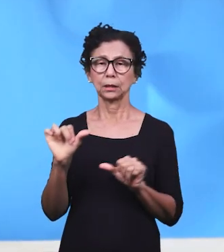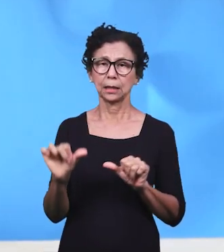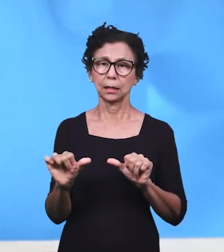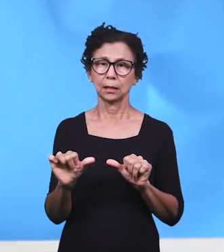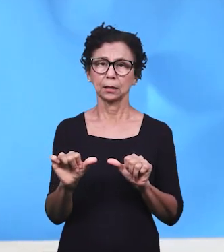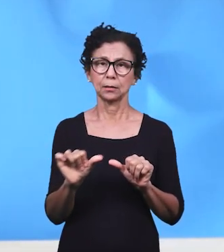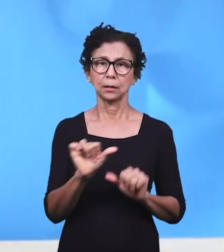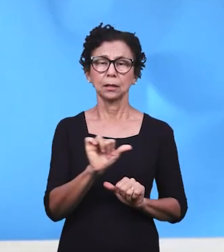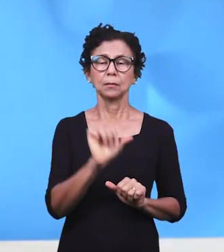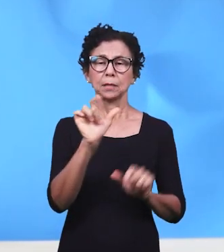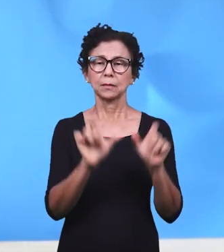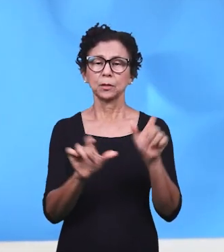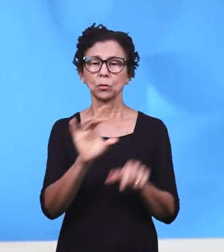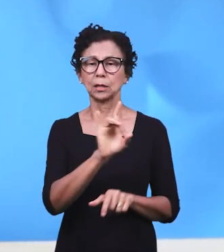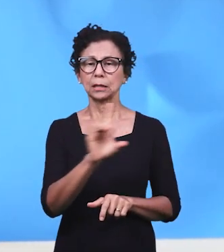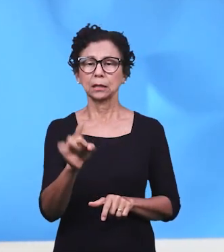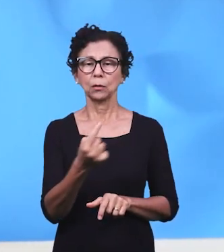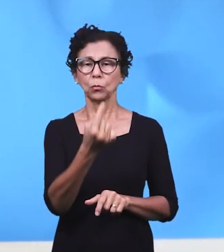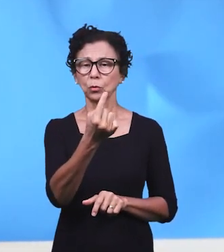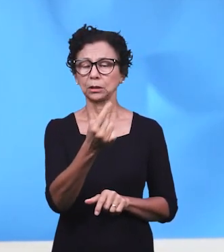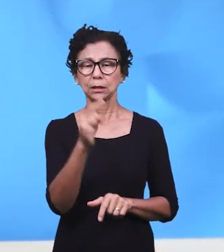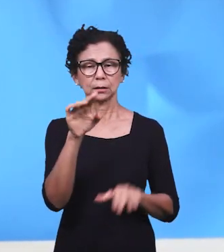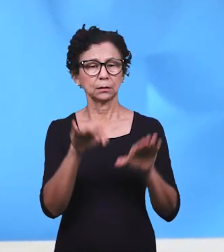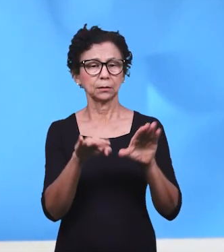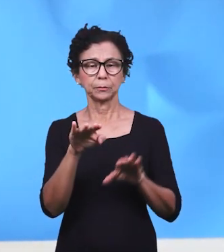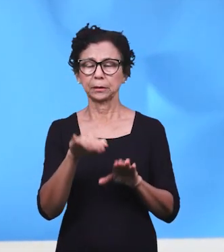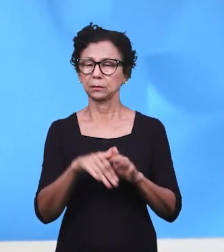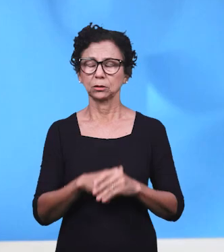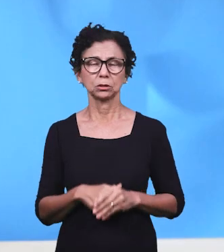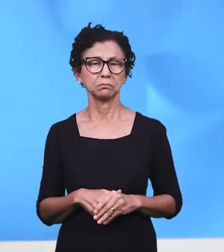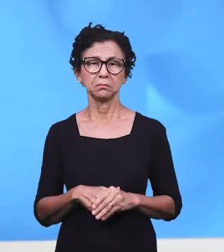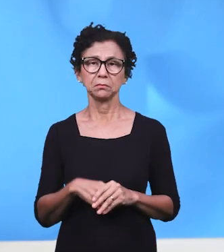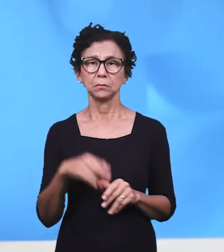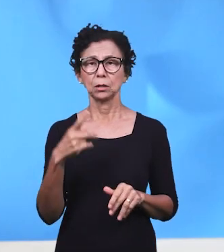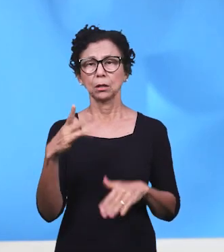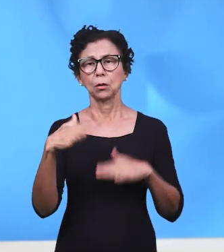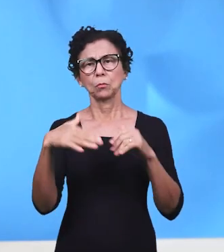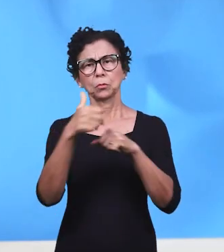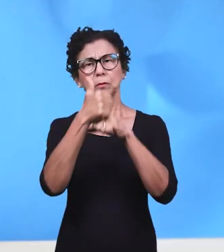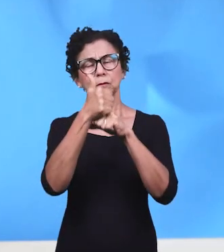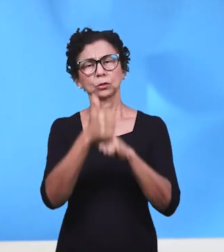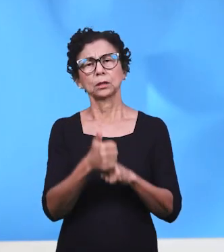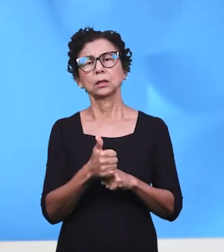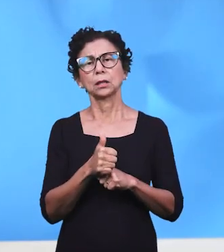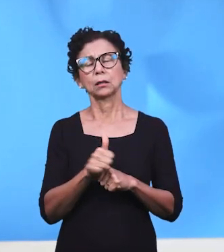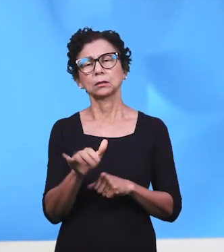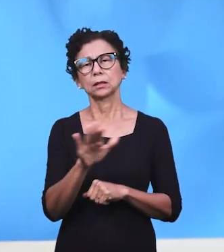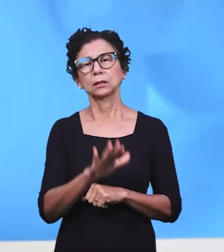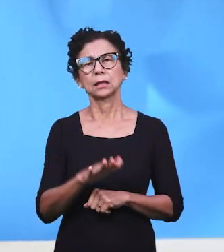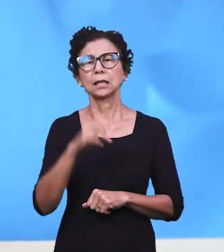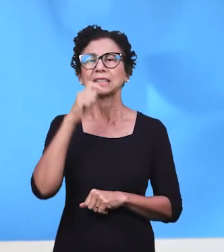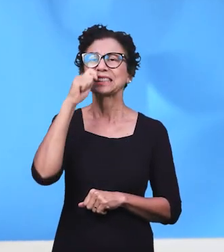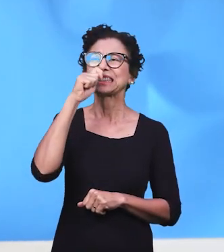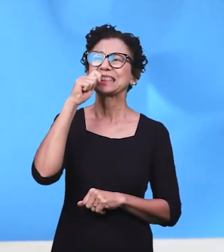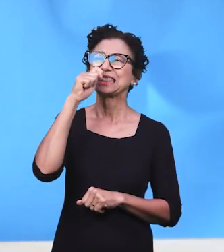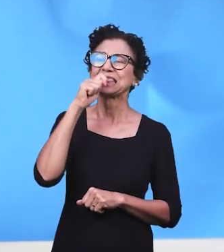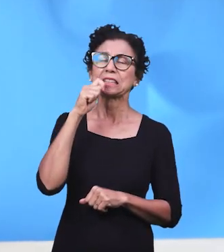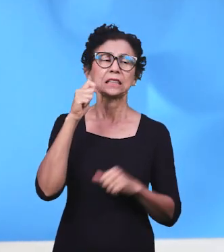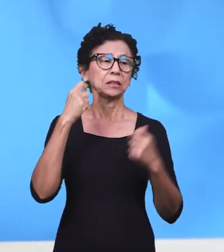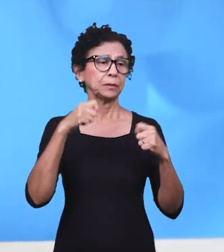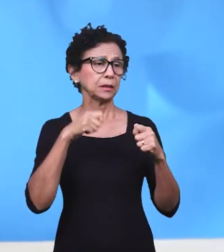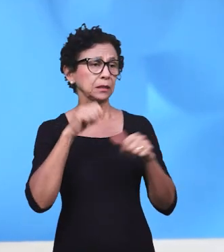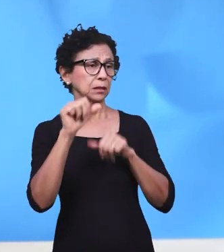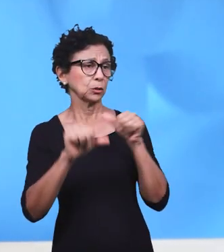particular. E aí vale do cirurgião dentista, o seu profissional, o seu dentista, dizer se está na hora ou se não está. Isso tudo para